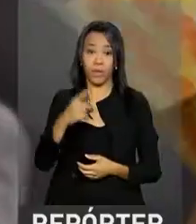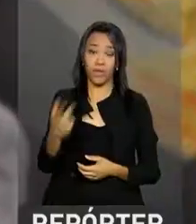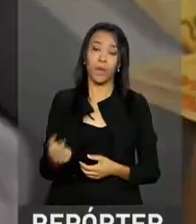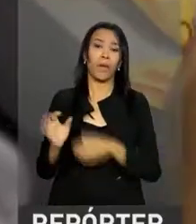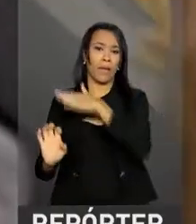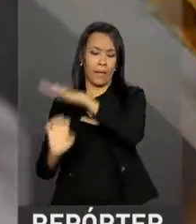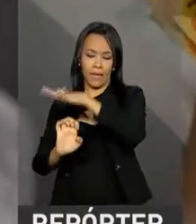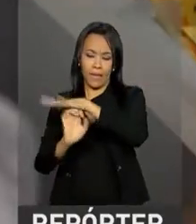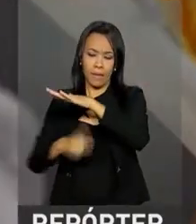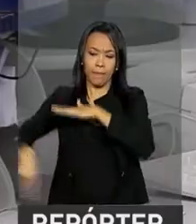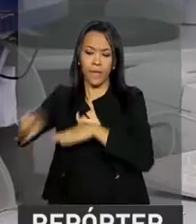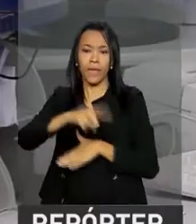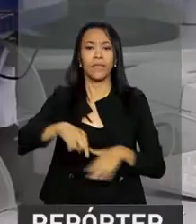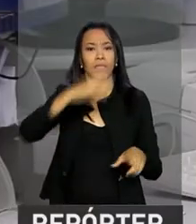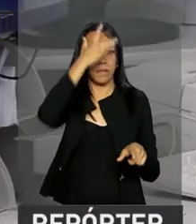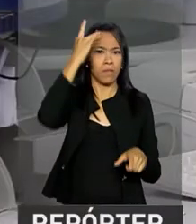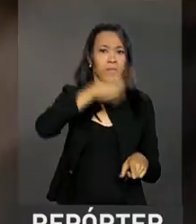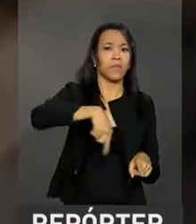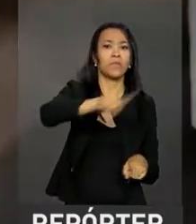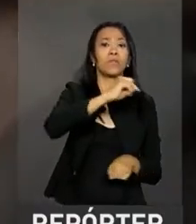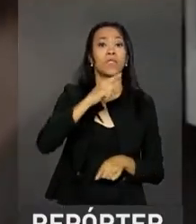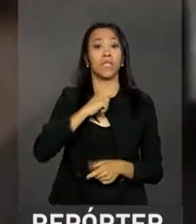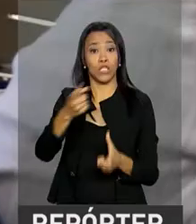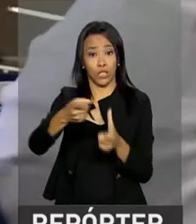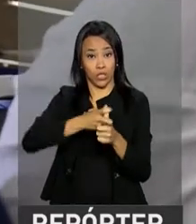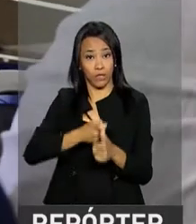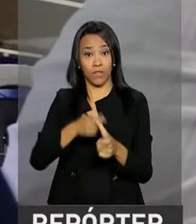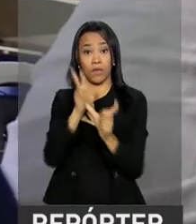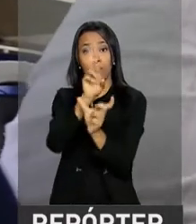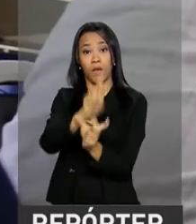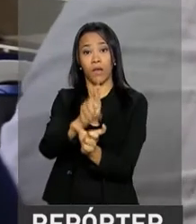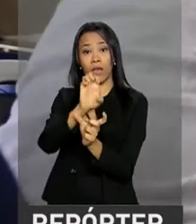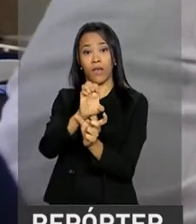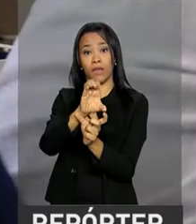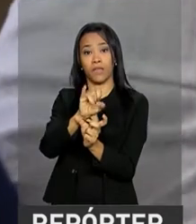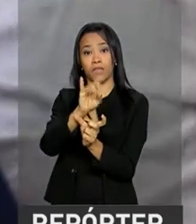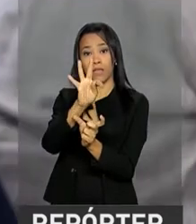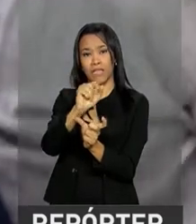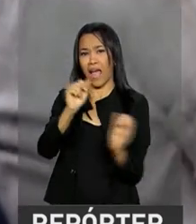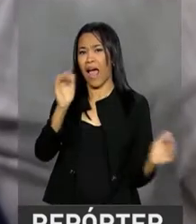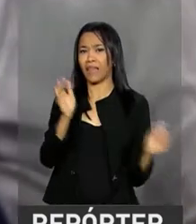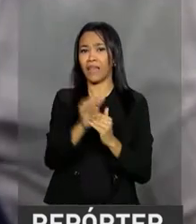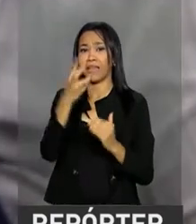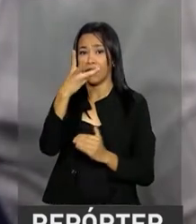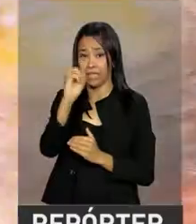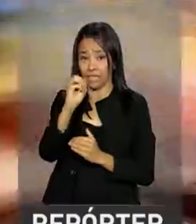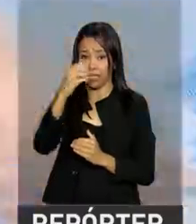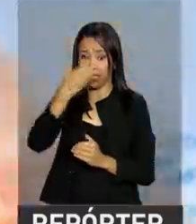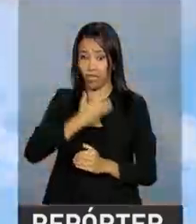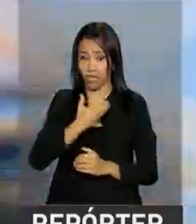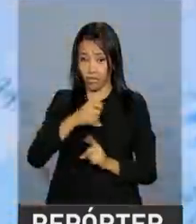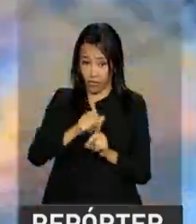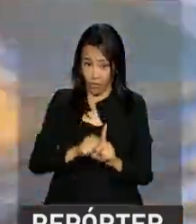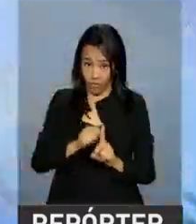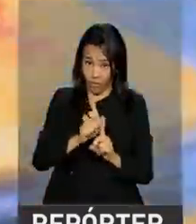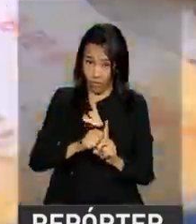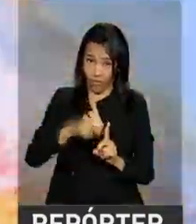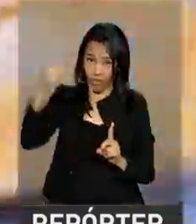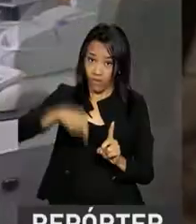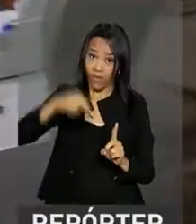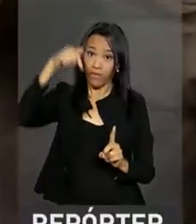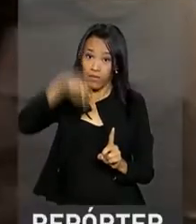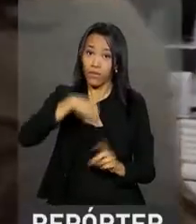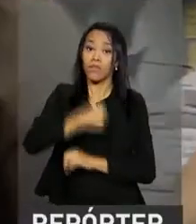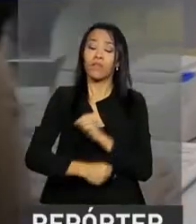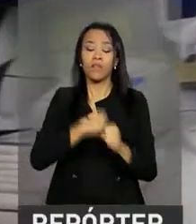empresas que tenham dívidas com a receita federal até 30 de novembro deste ano poderão renegociar esses débitos uma